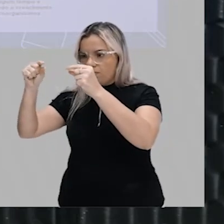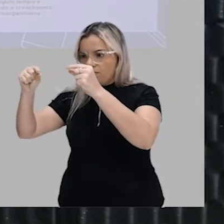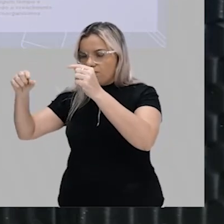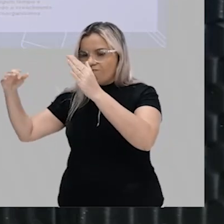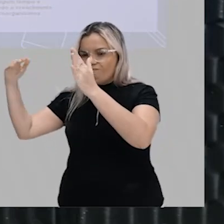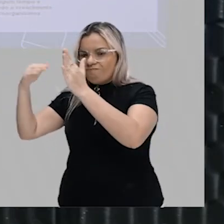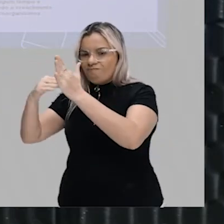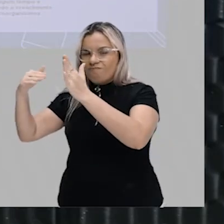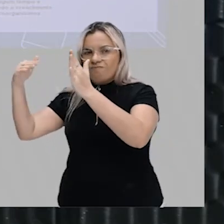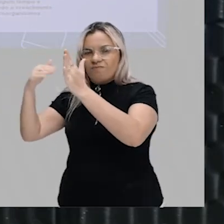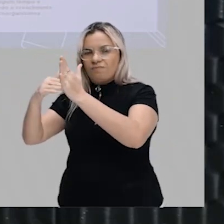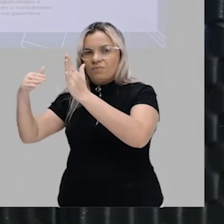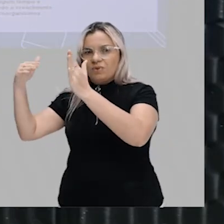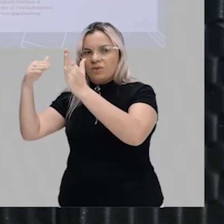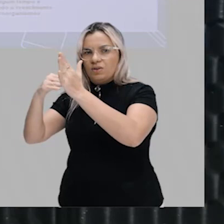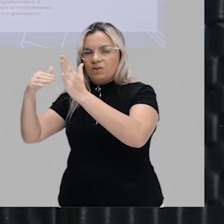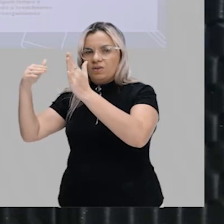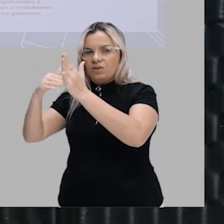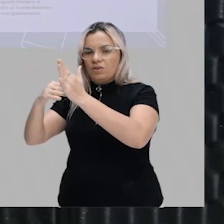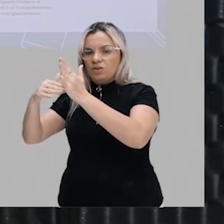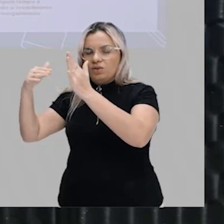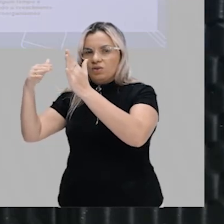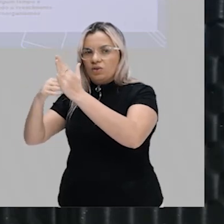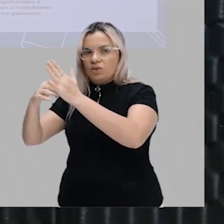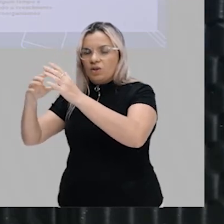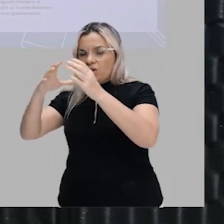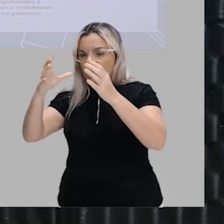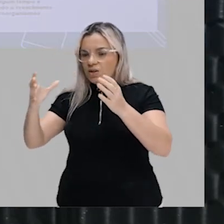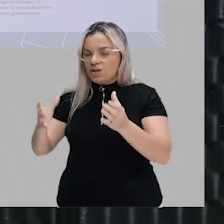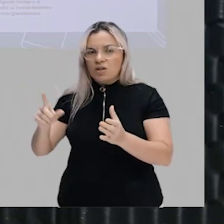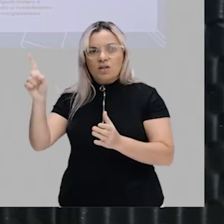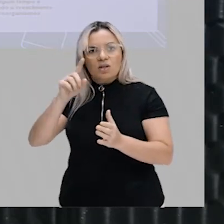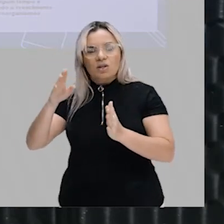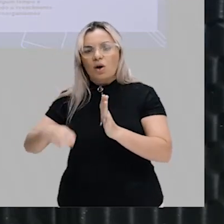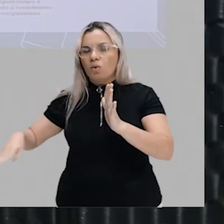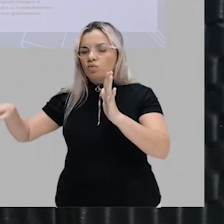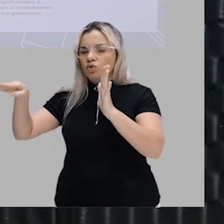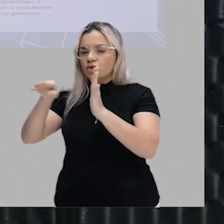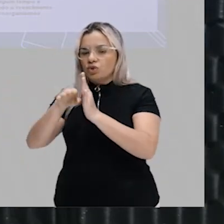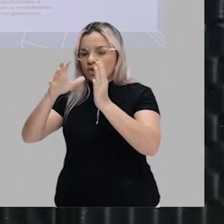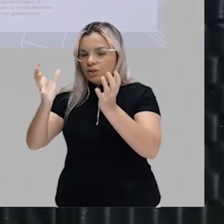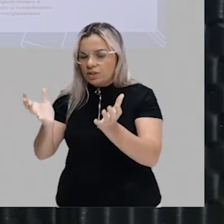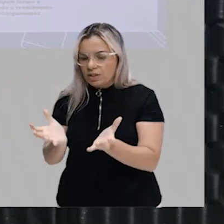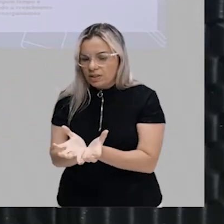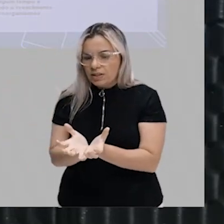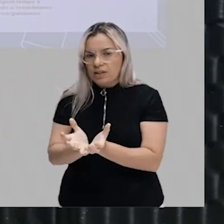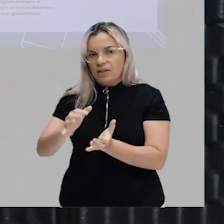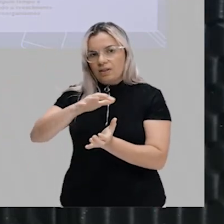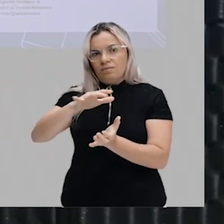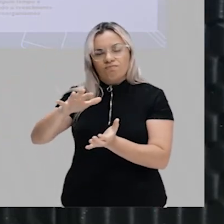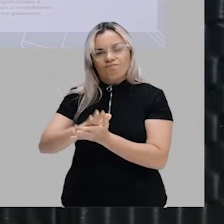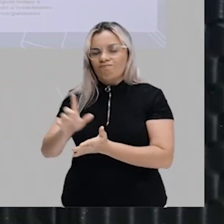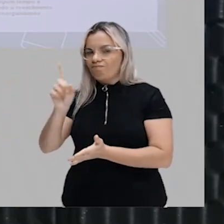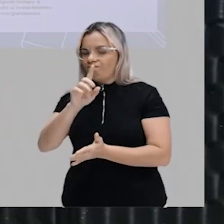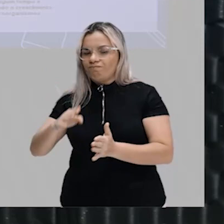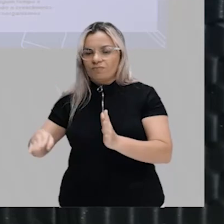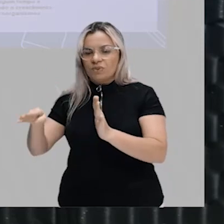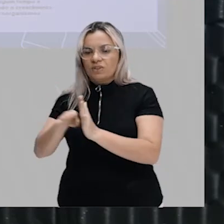de contaminar o caldo nutritivo, pessoal. E passou muito tempo, tá?